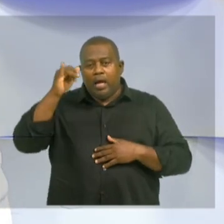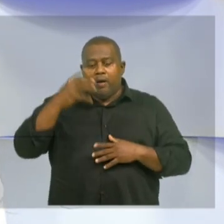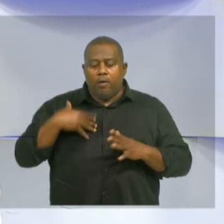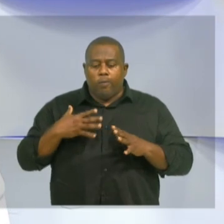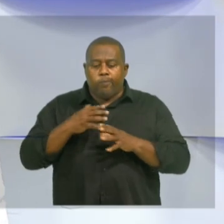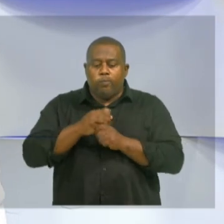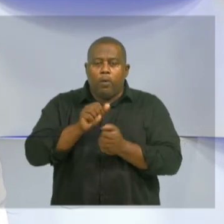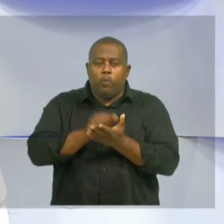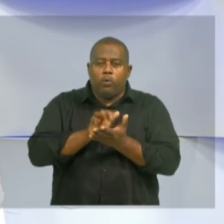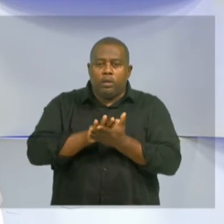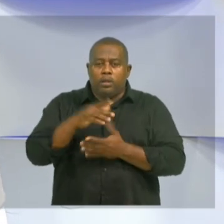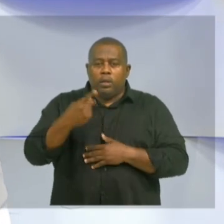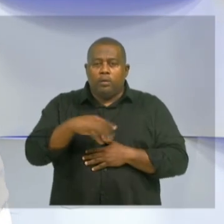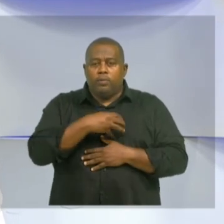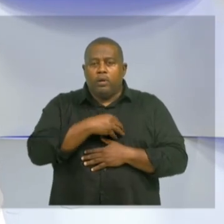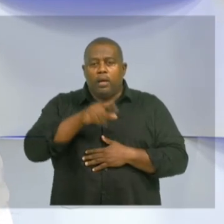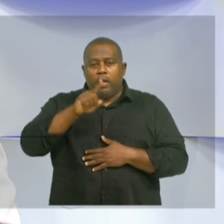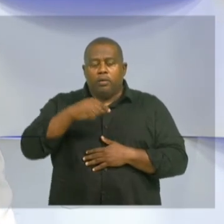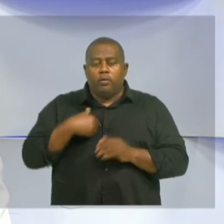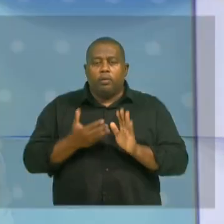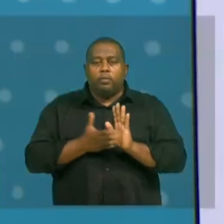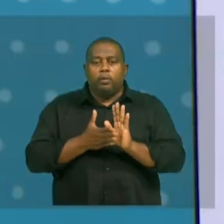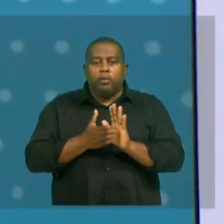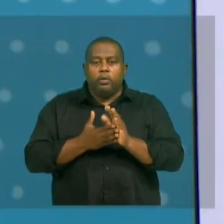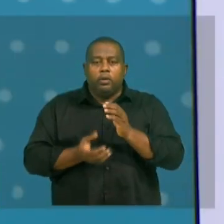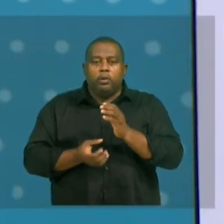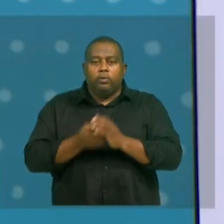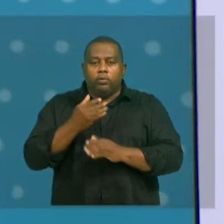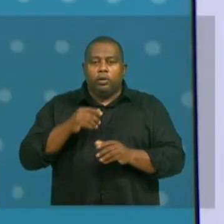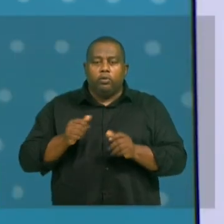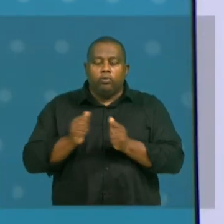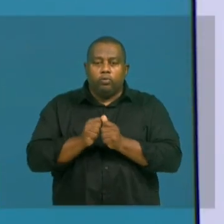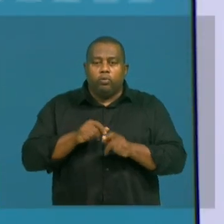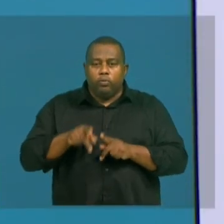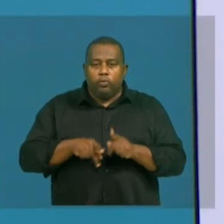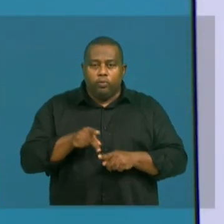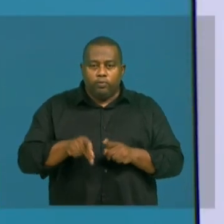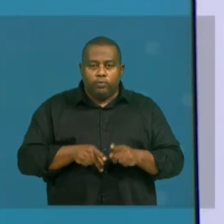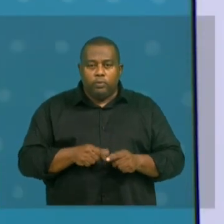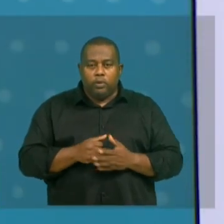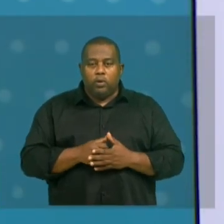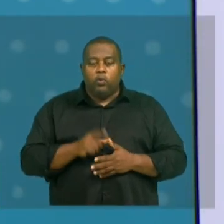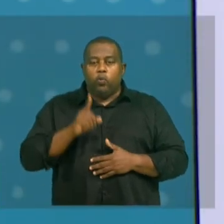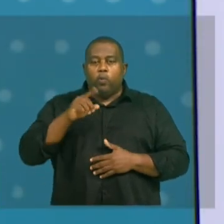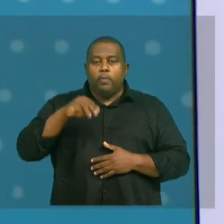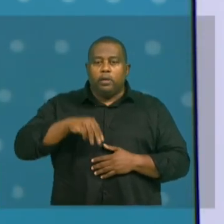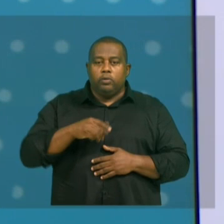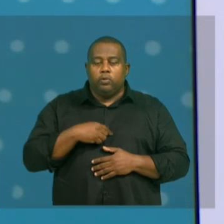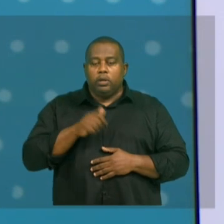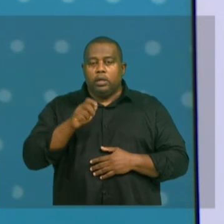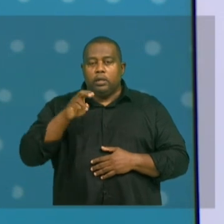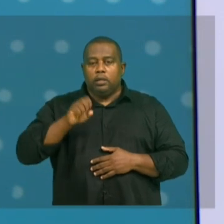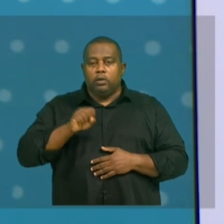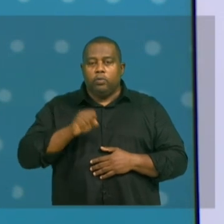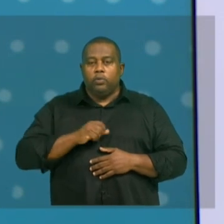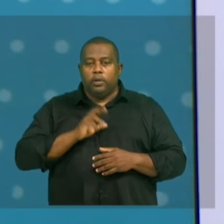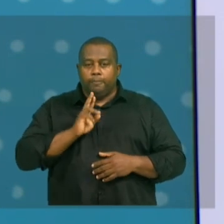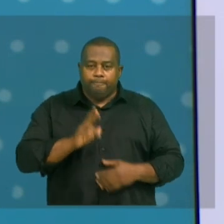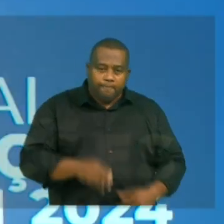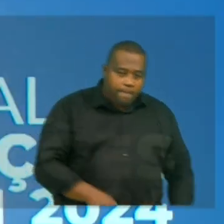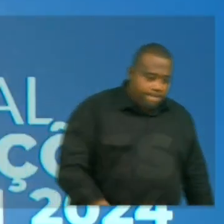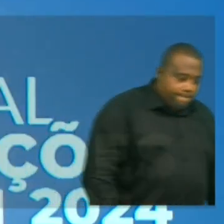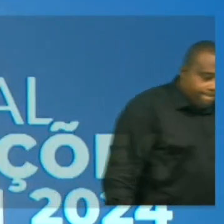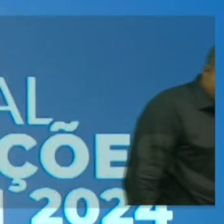tá aqui em Salv é essa nossa proposta construída com povo candidato mira a senhora tem 1 minuto e 15 segundos para réplica